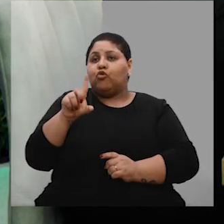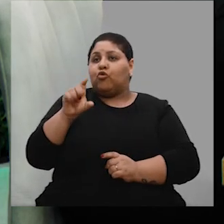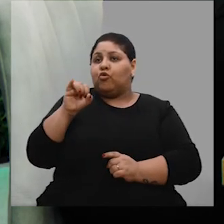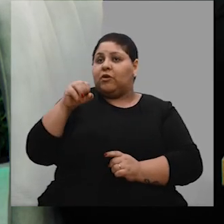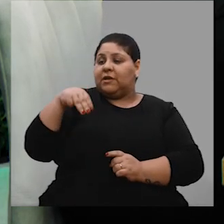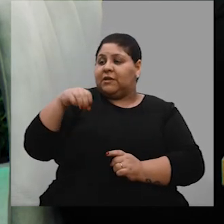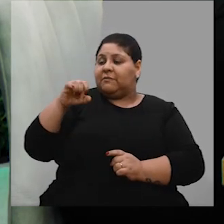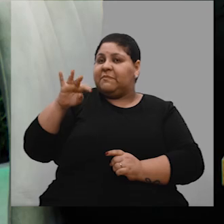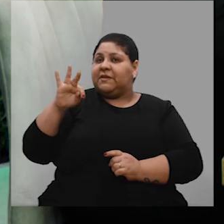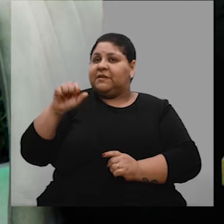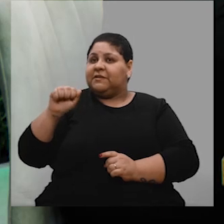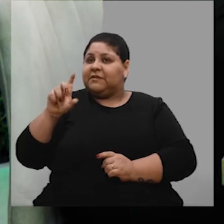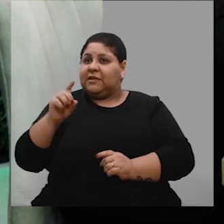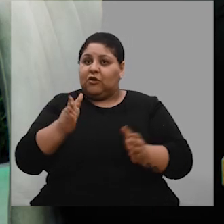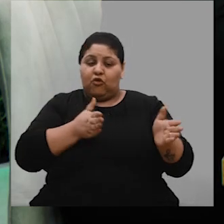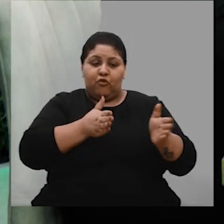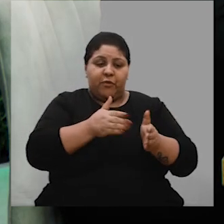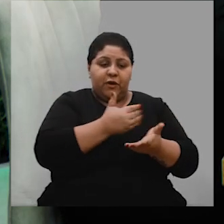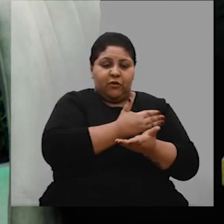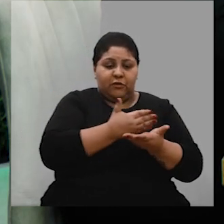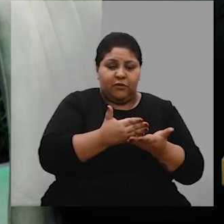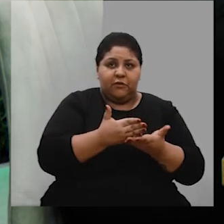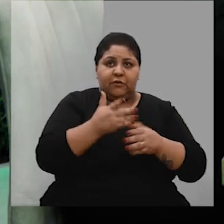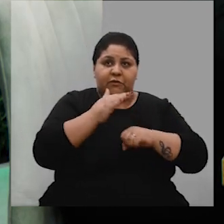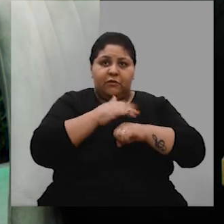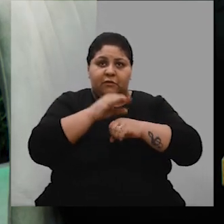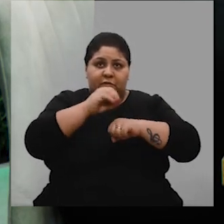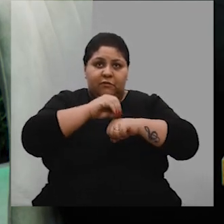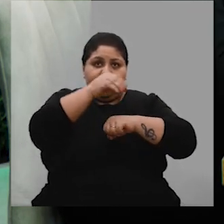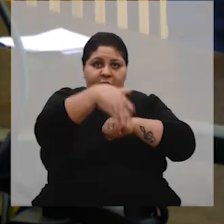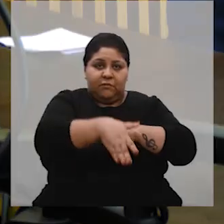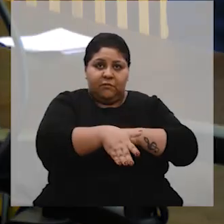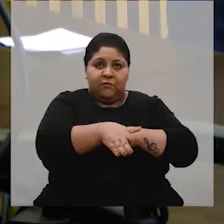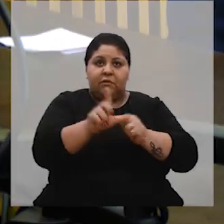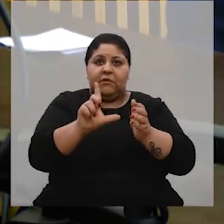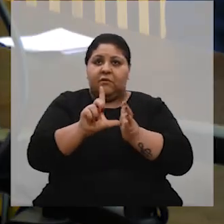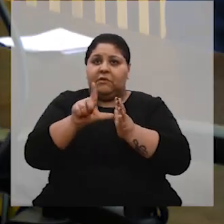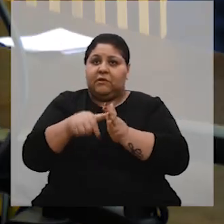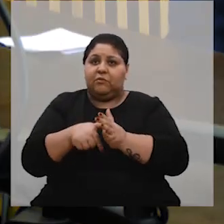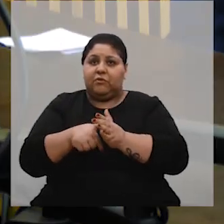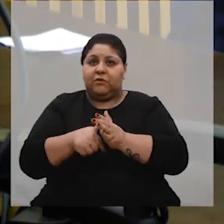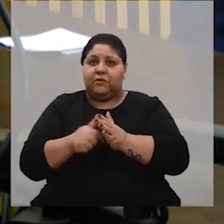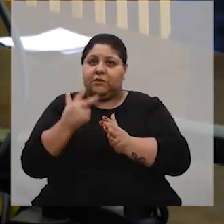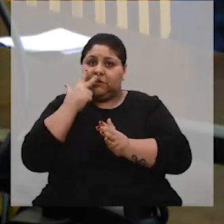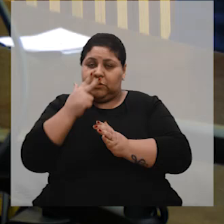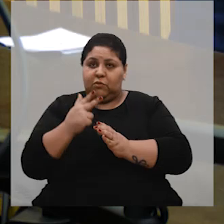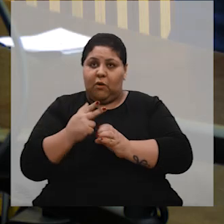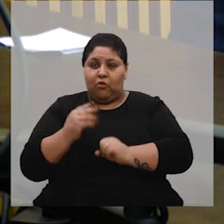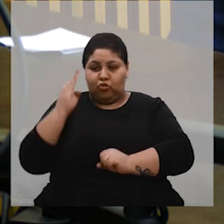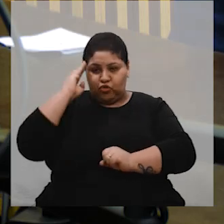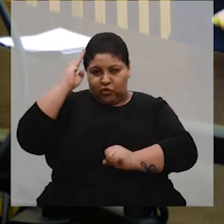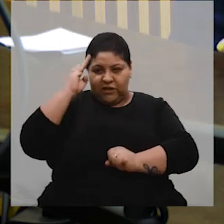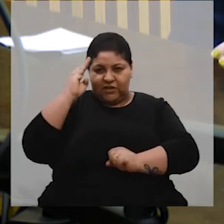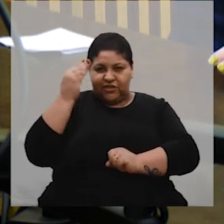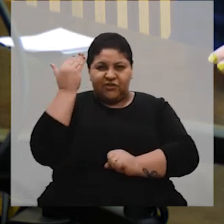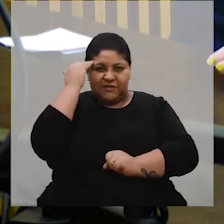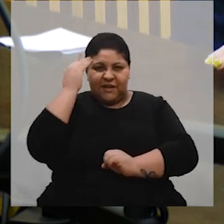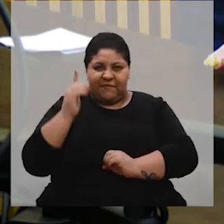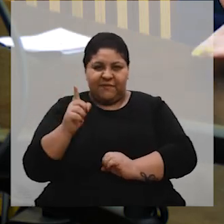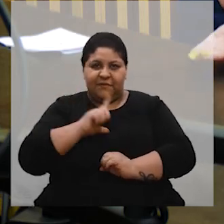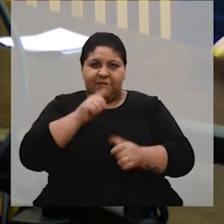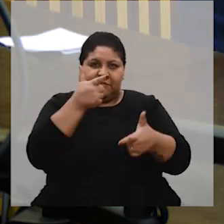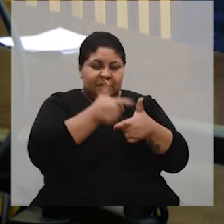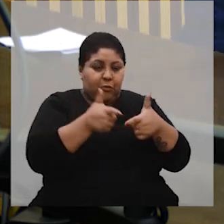vai ter um período que ela vai começar, tu vai estar com a doença, vai transmitir, depois tu vai ficar com o soldadinho, com a defesa. Então, não